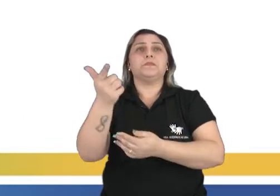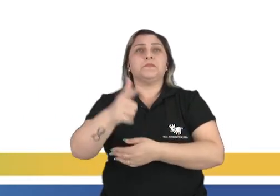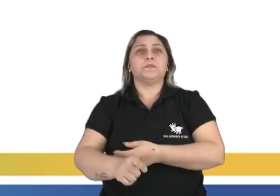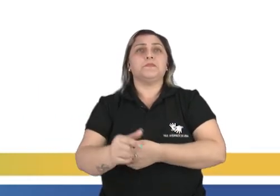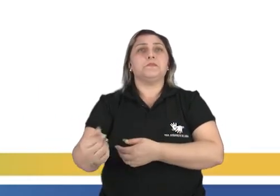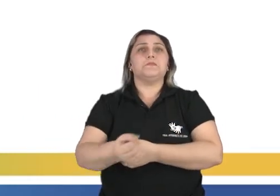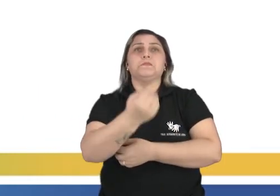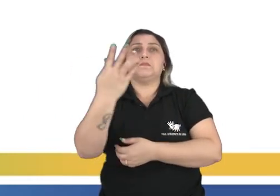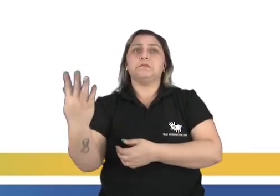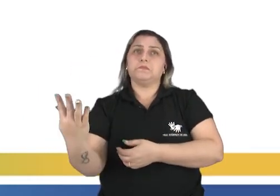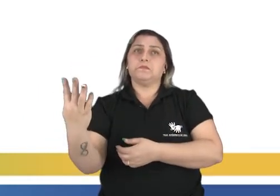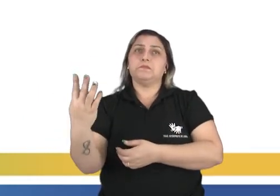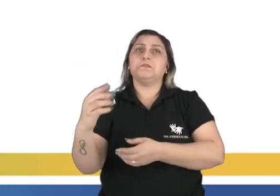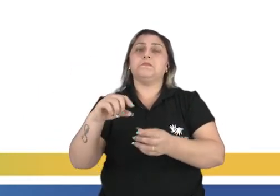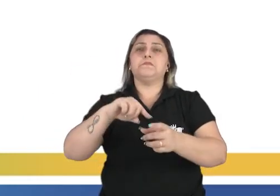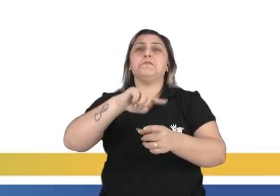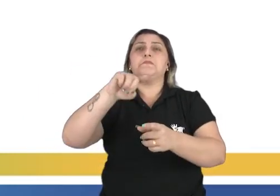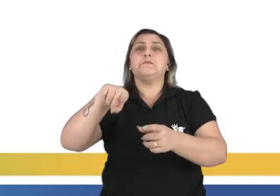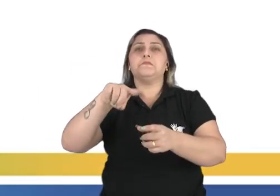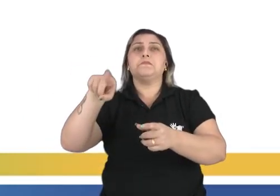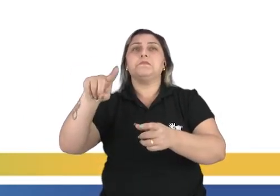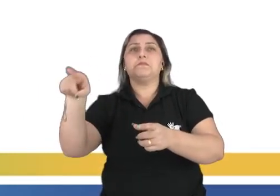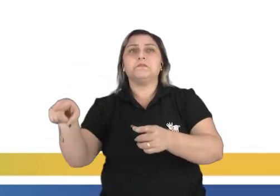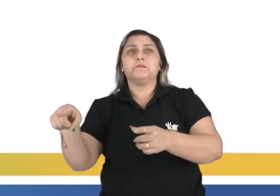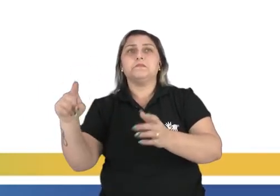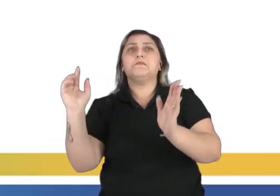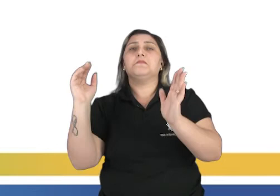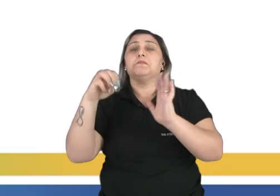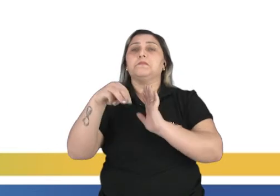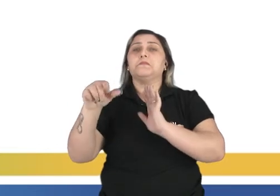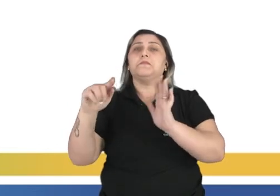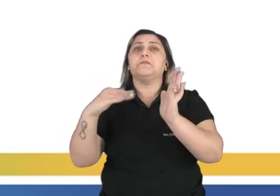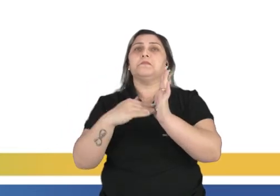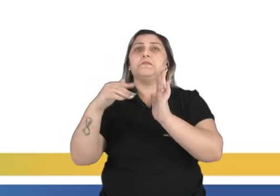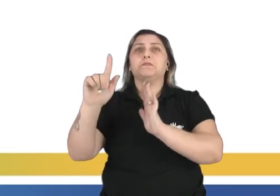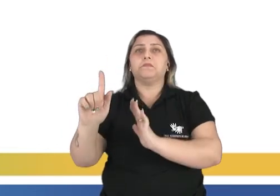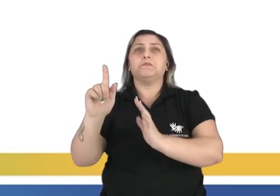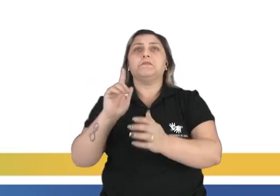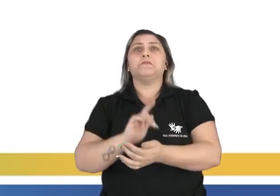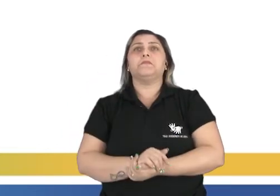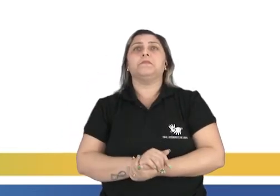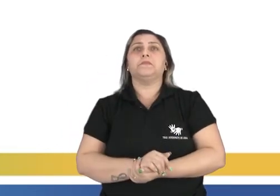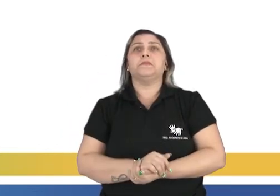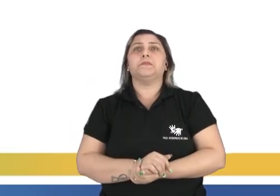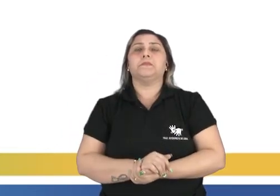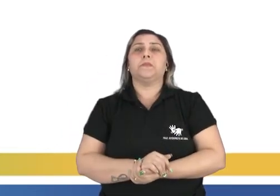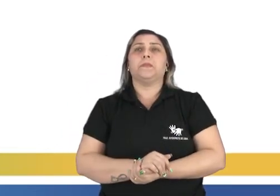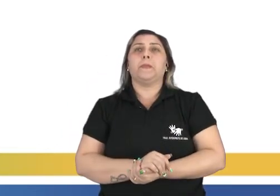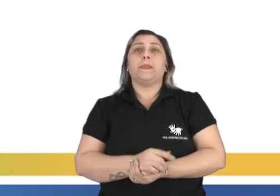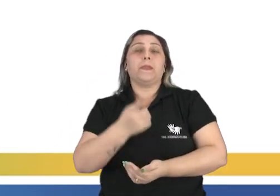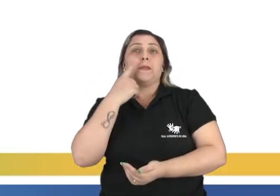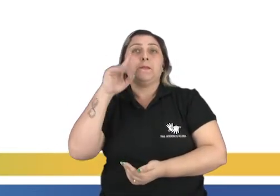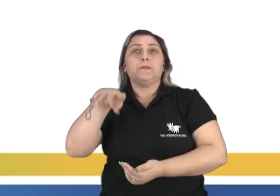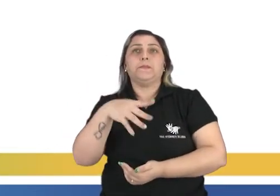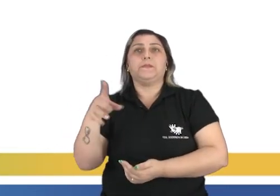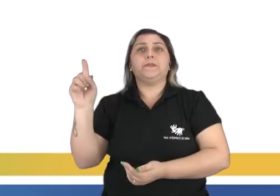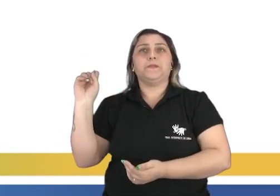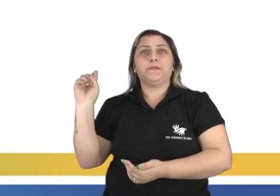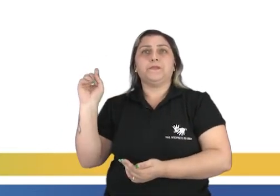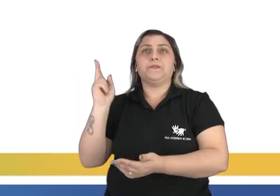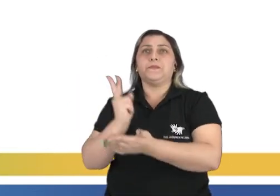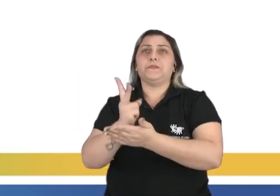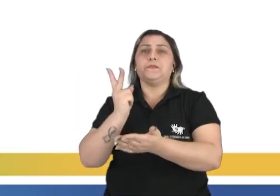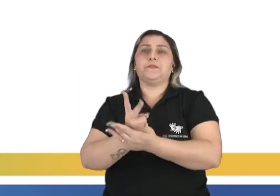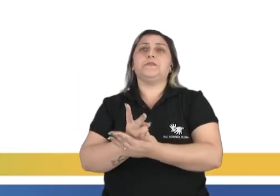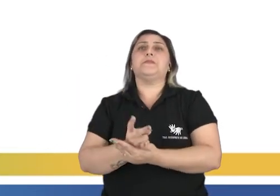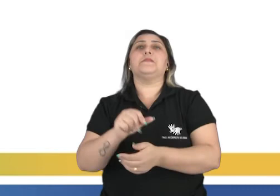novamente, observe quantas casas pulamos de miligramas para gramas. Olhando a tabelinha, é sempre indicado que